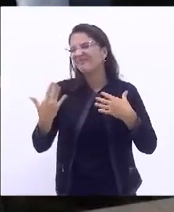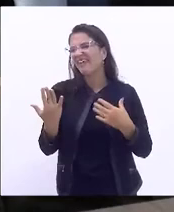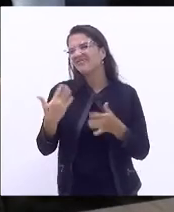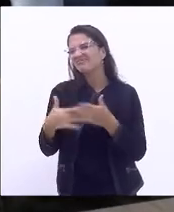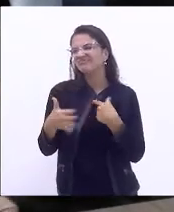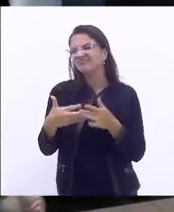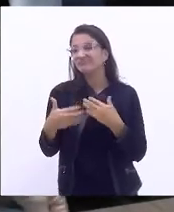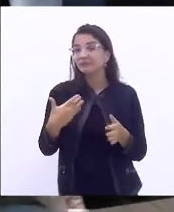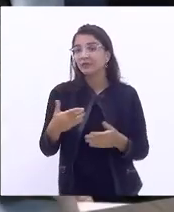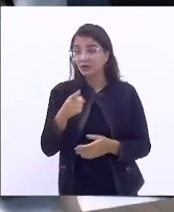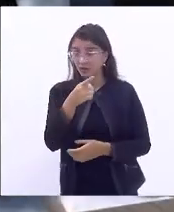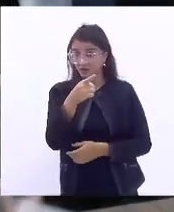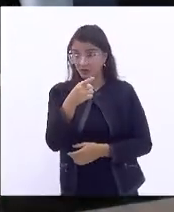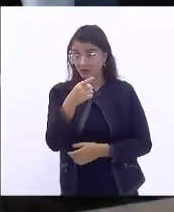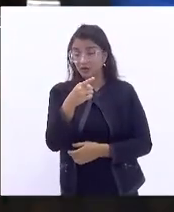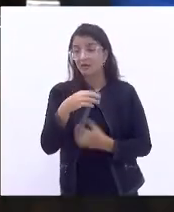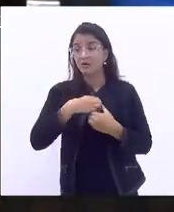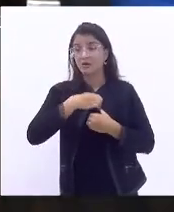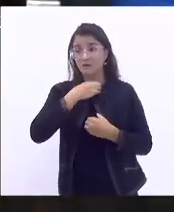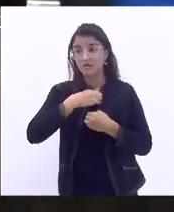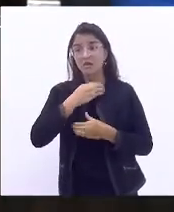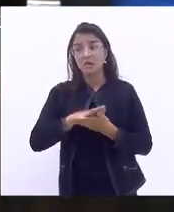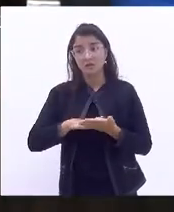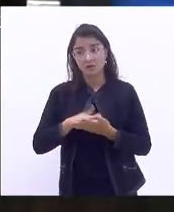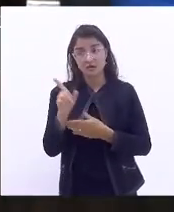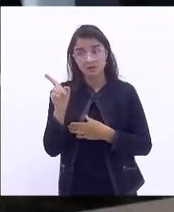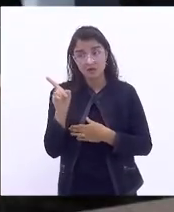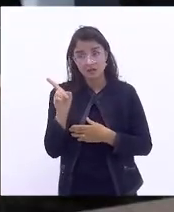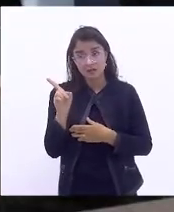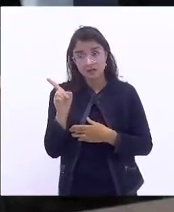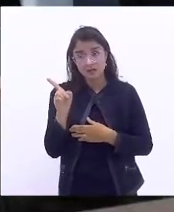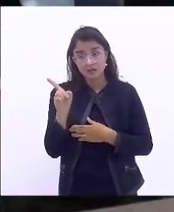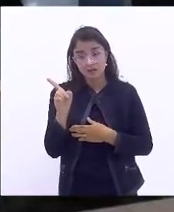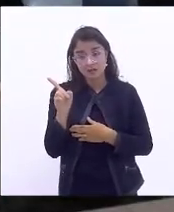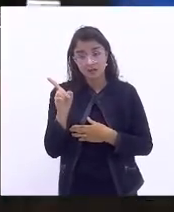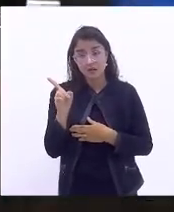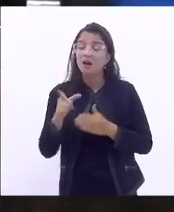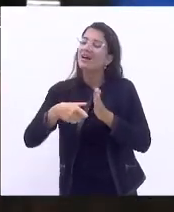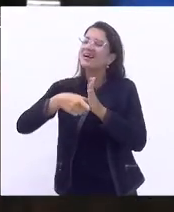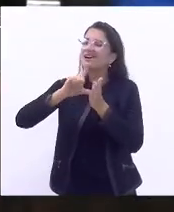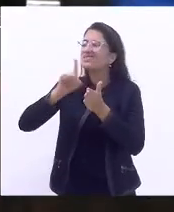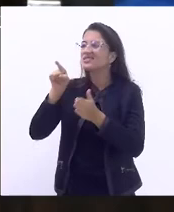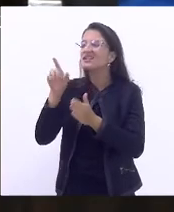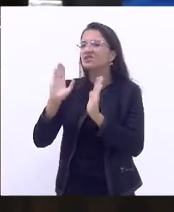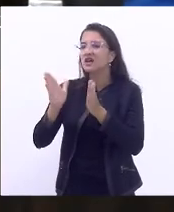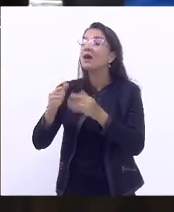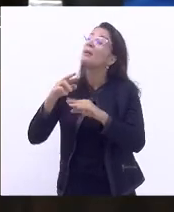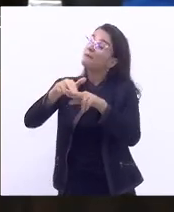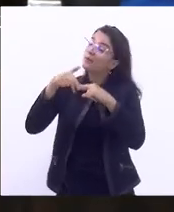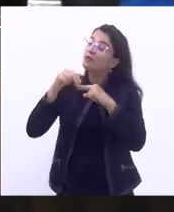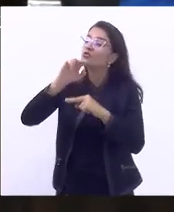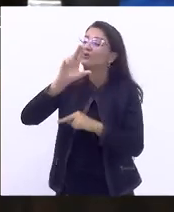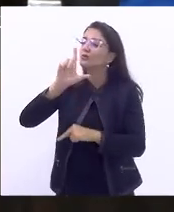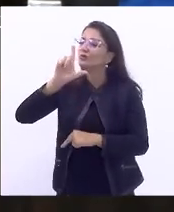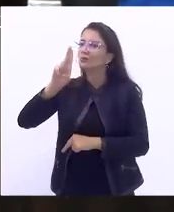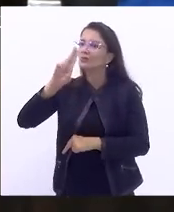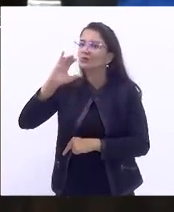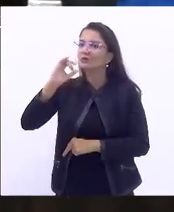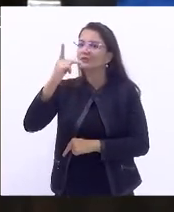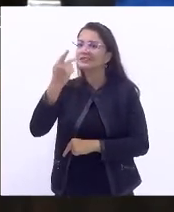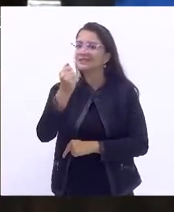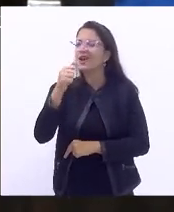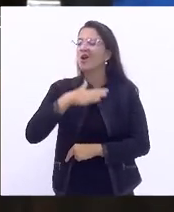sem gravata. Não, mas antes ele já ficava sem gravata. Pois é, eu estou... Por isso que a Lucinha gosta dele, a beça. Ela e Dani, chamar de